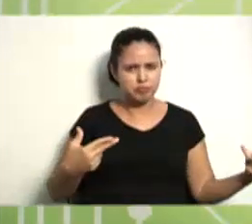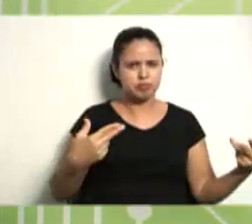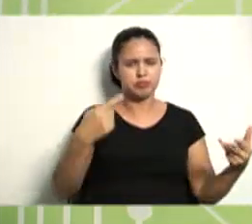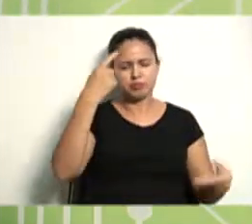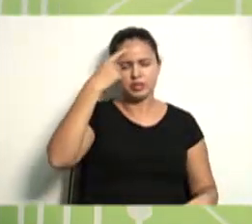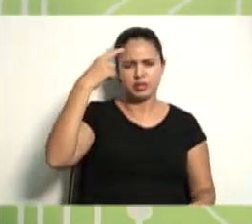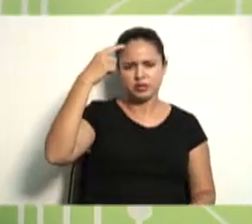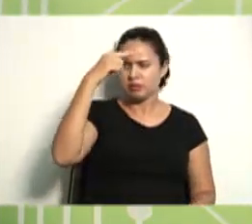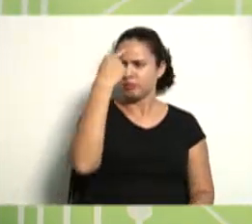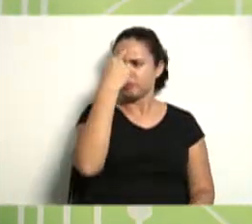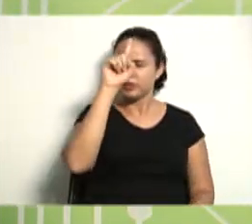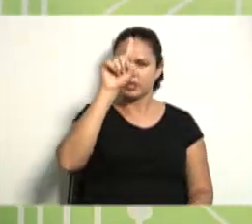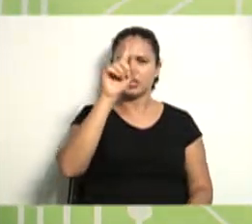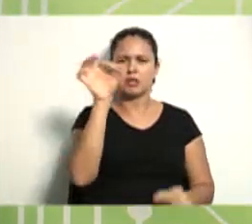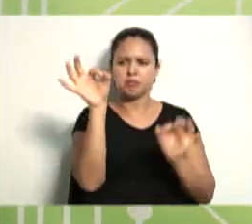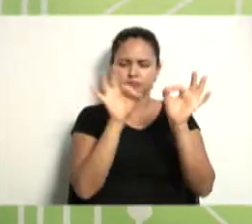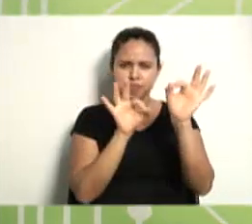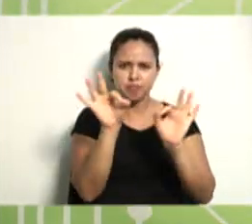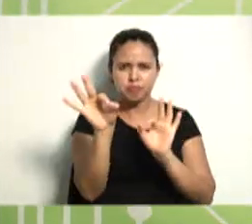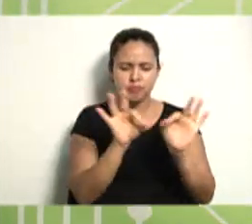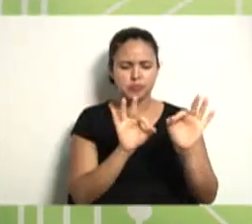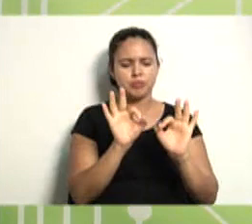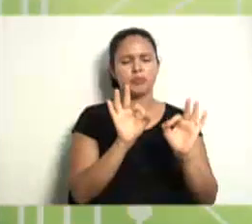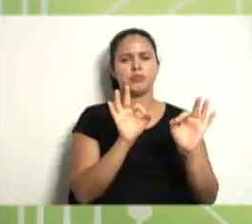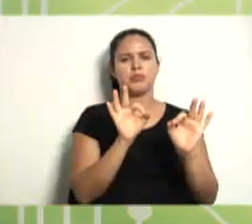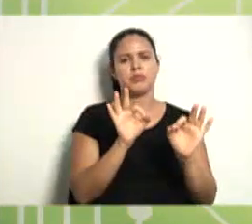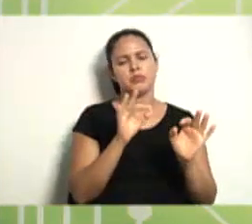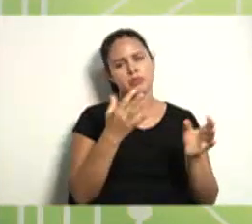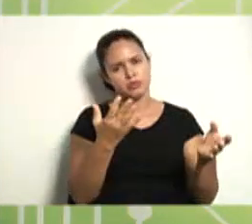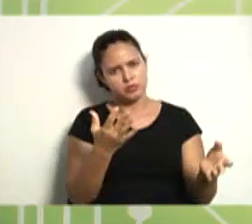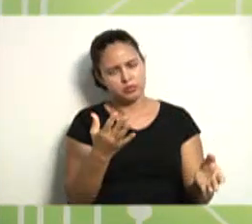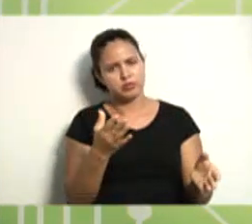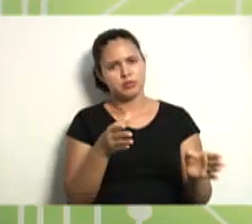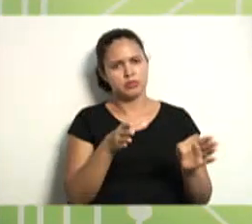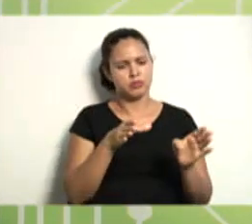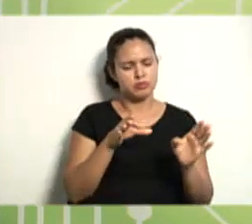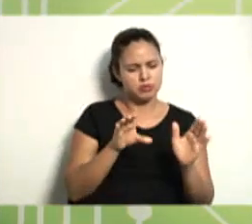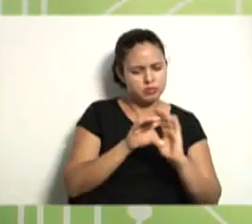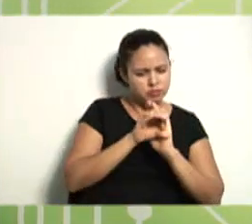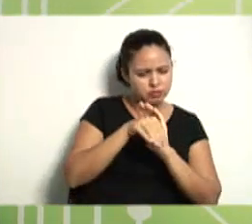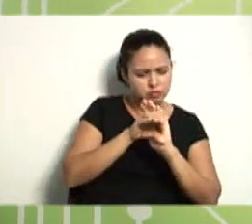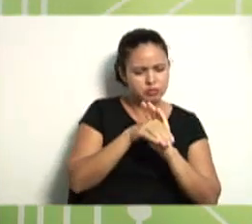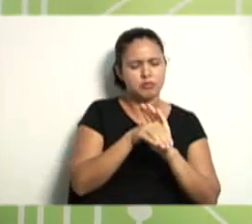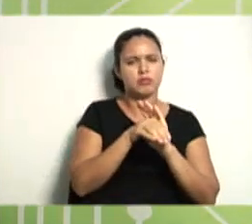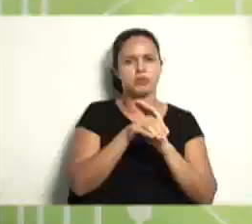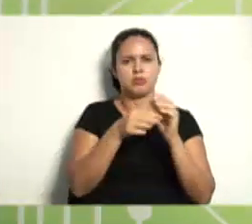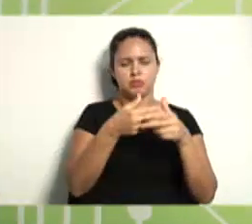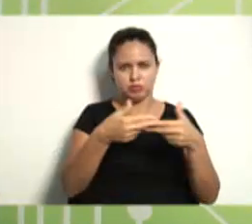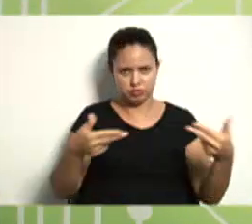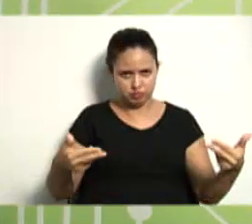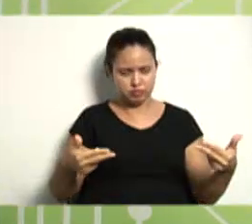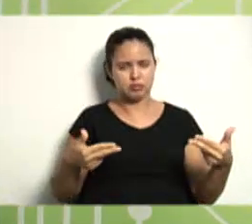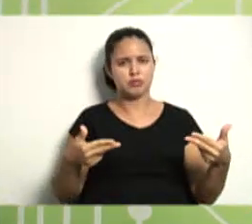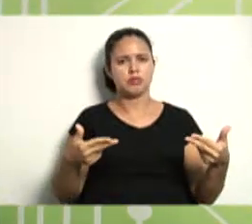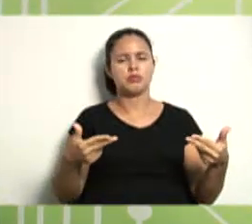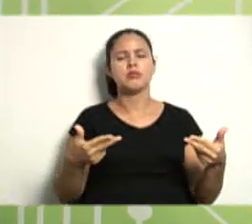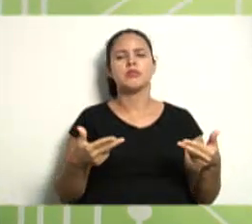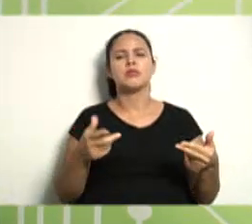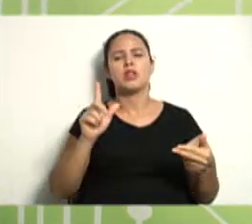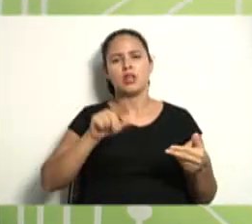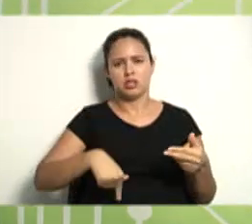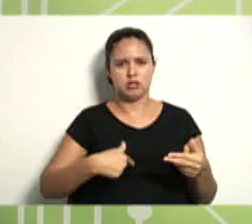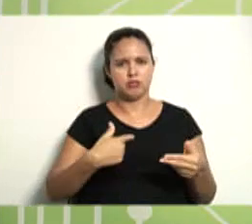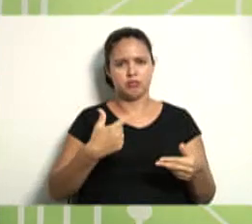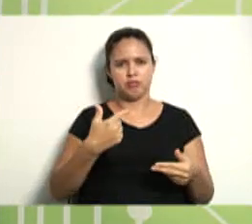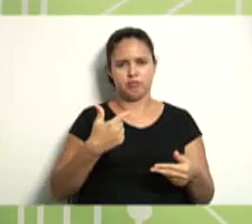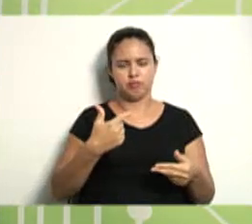uma ideia, a elaboração de um conselho a partir do trabalho imaterial. Essa é a